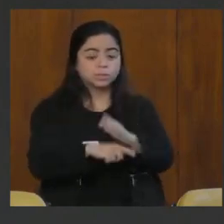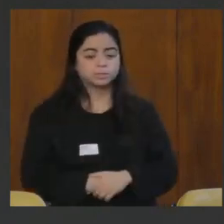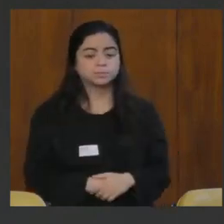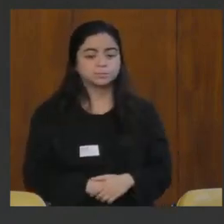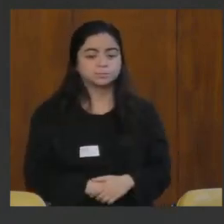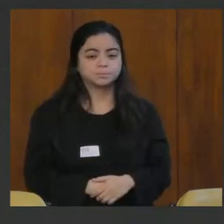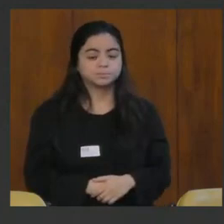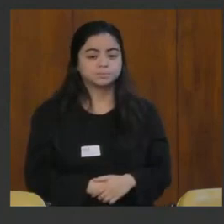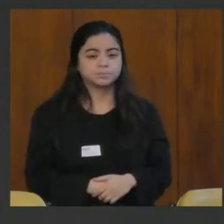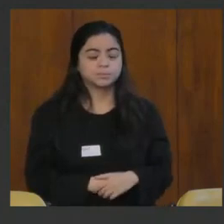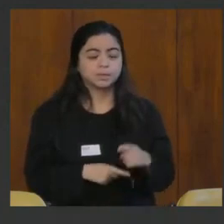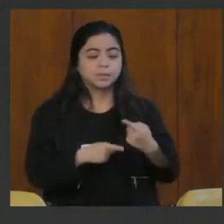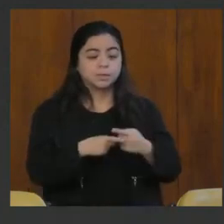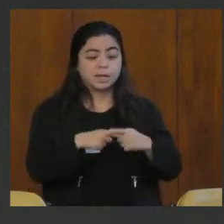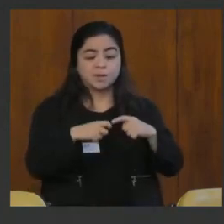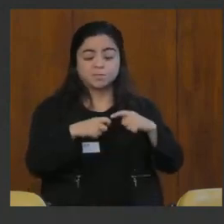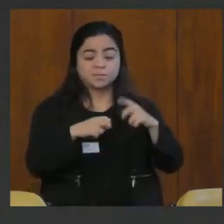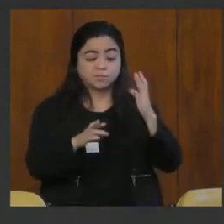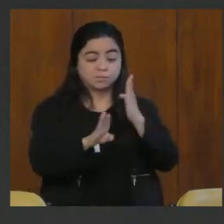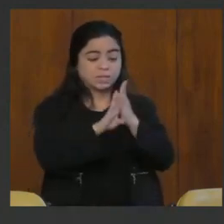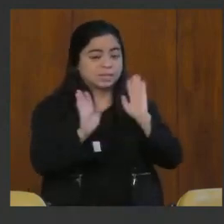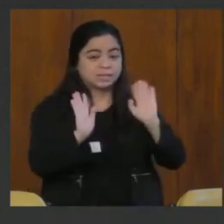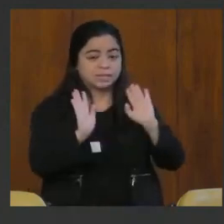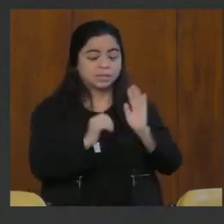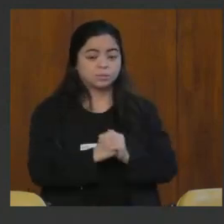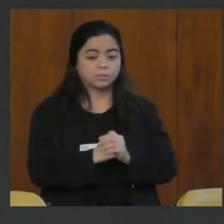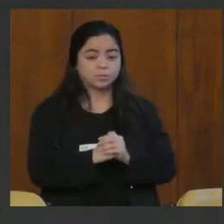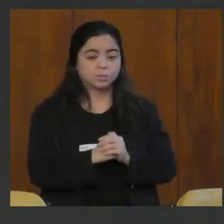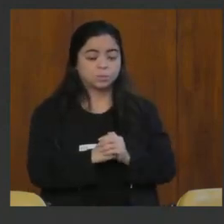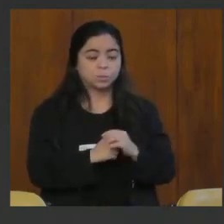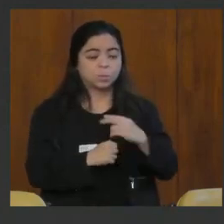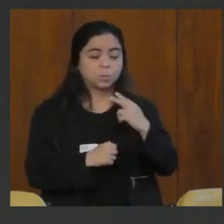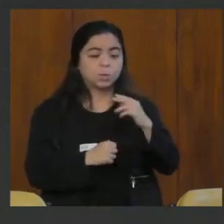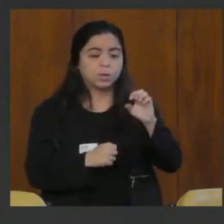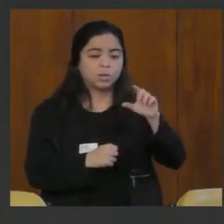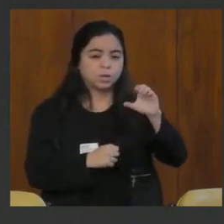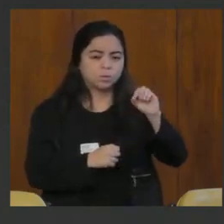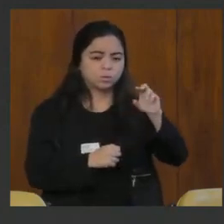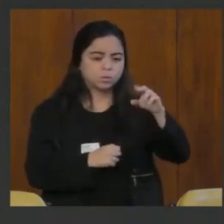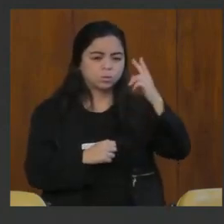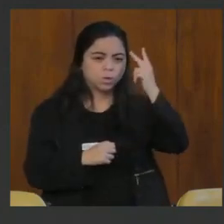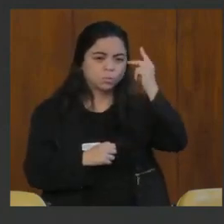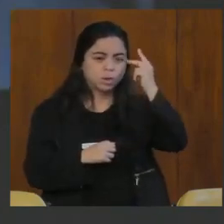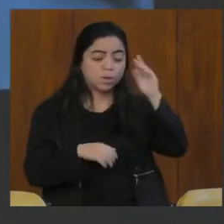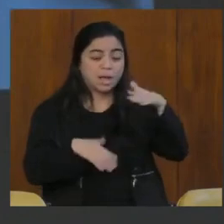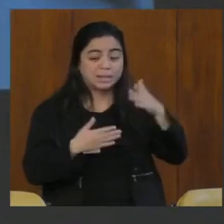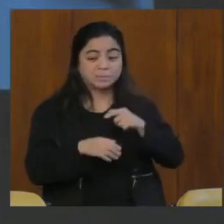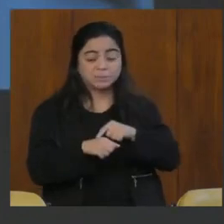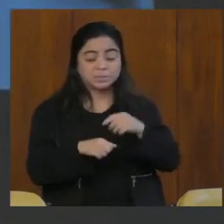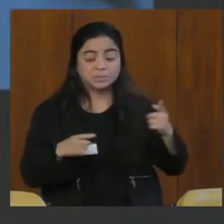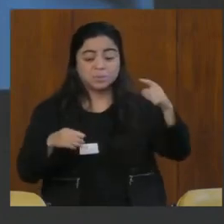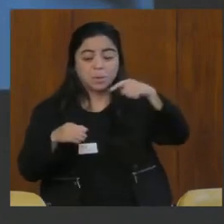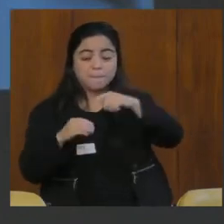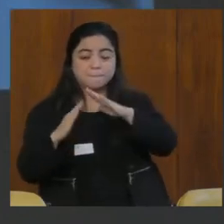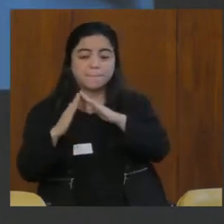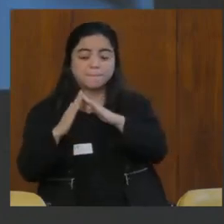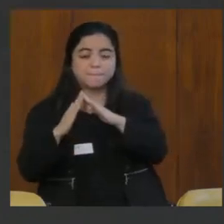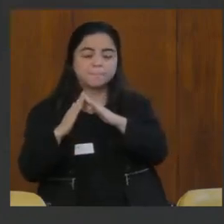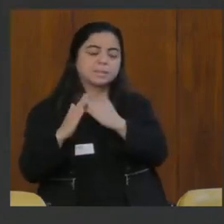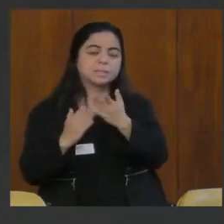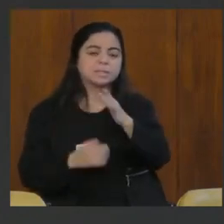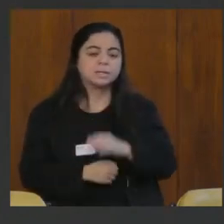faz diagnóstico de nada. A gente cansa de ver criança com eco normal e depois, quando procura a gente, é tarde demais. Então, pelo amor de